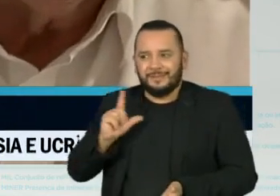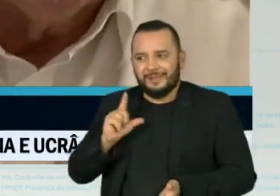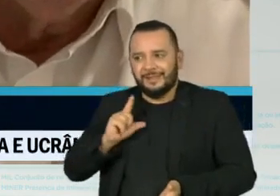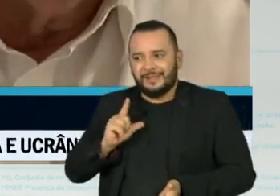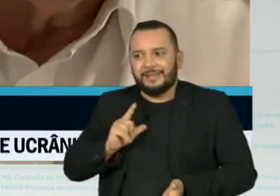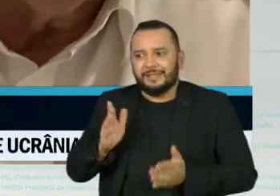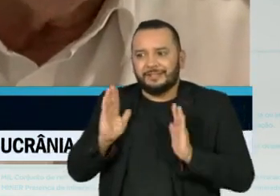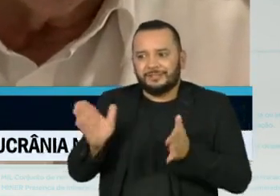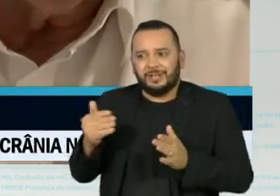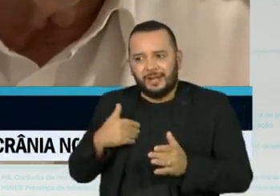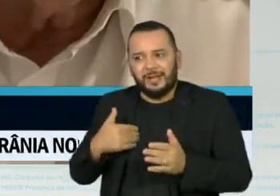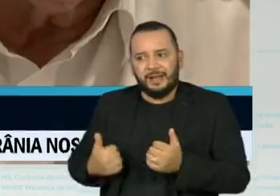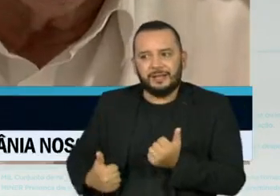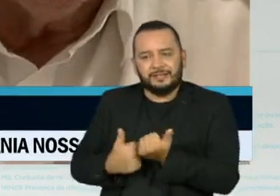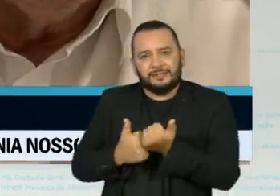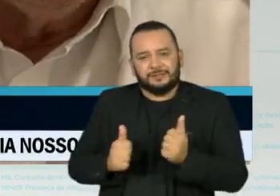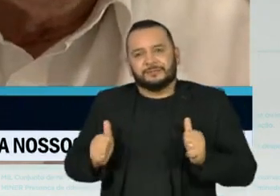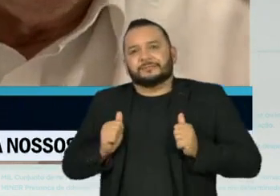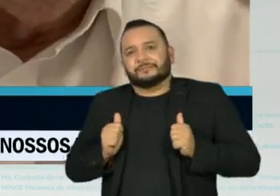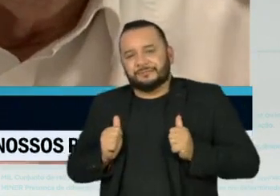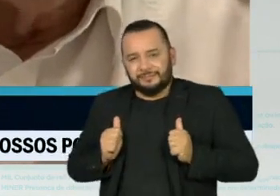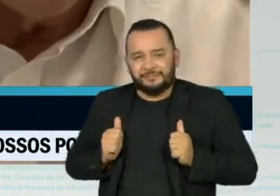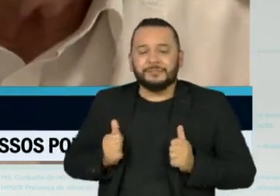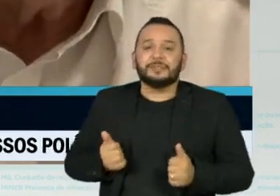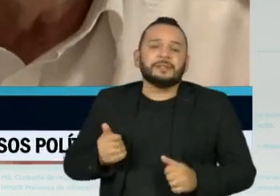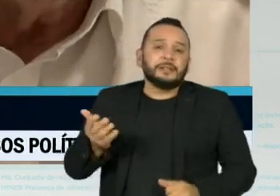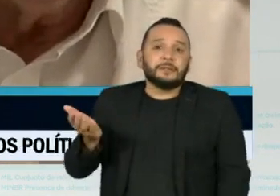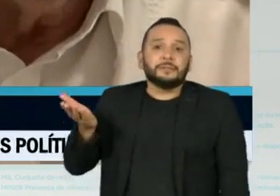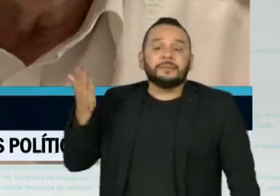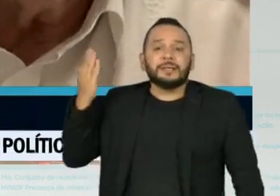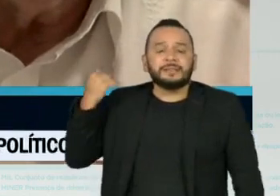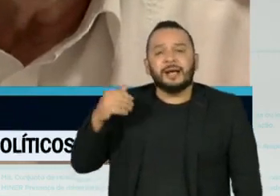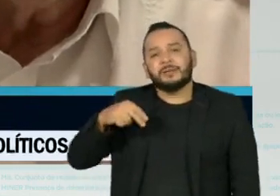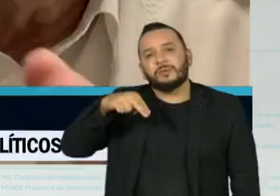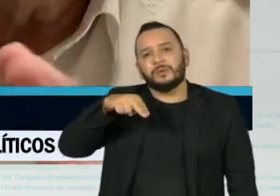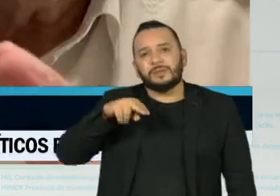ofensiva do Nixon tinha feito com que